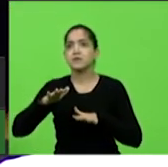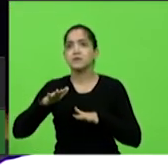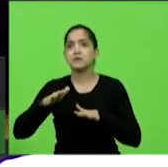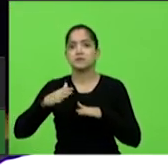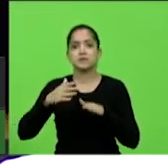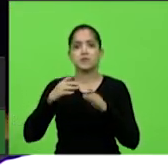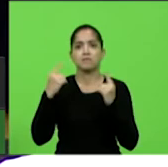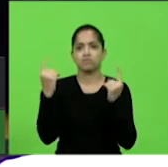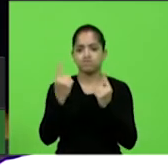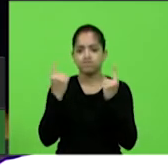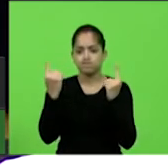atender no SAMU.